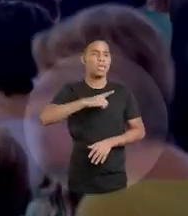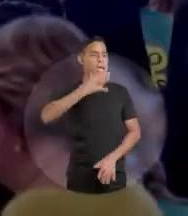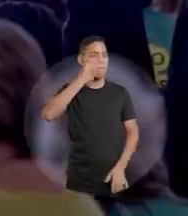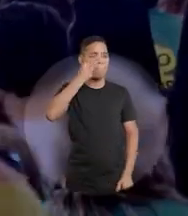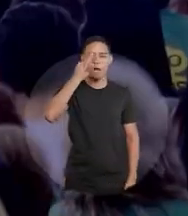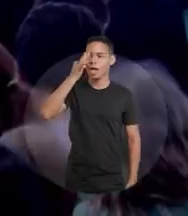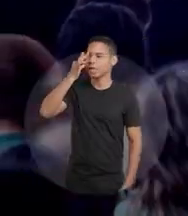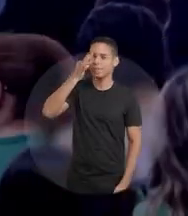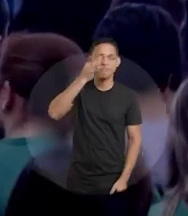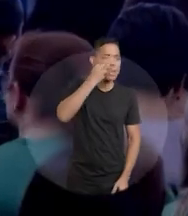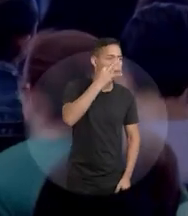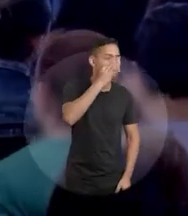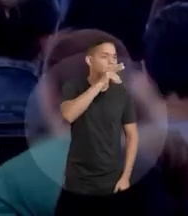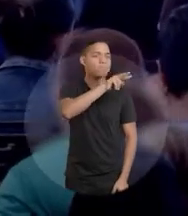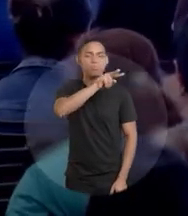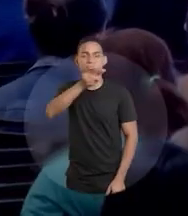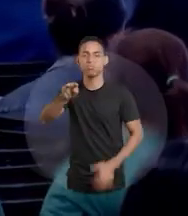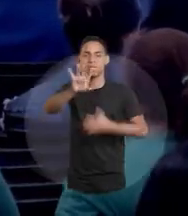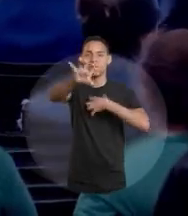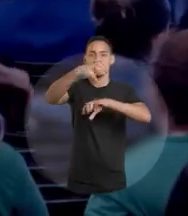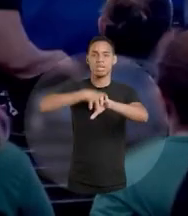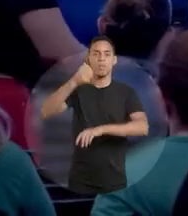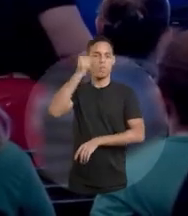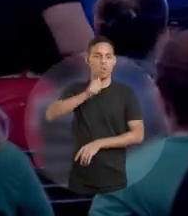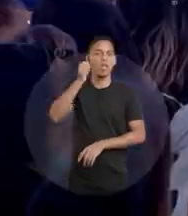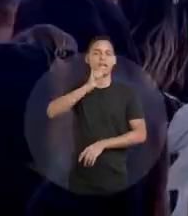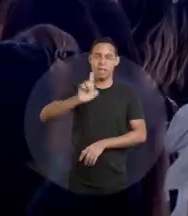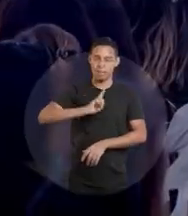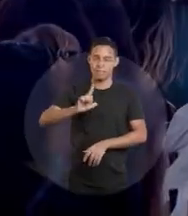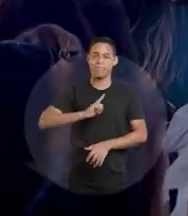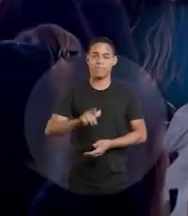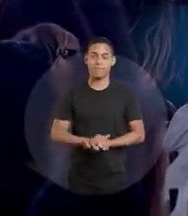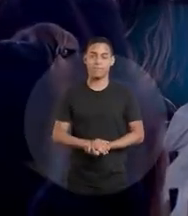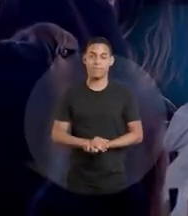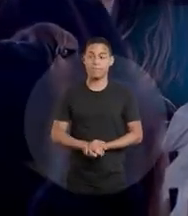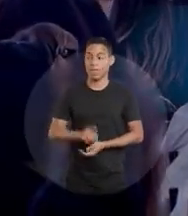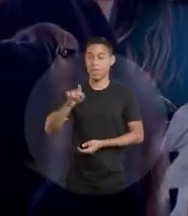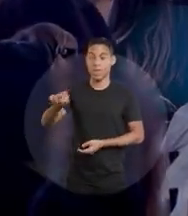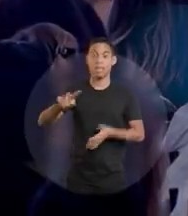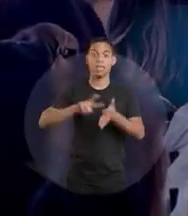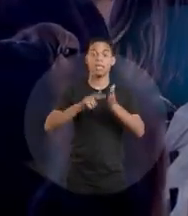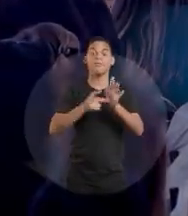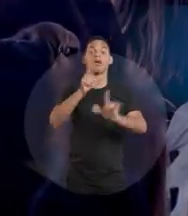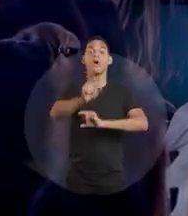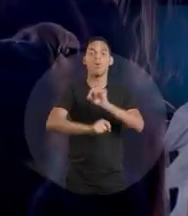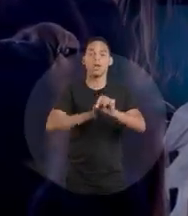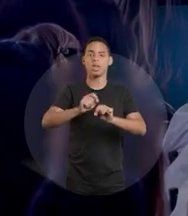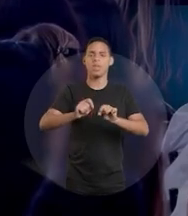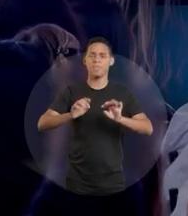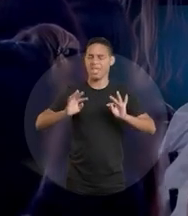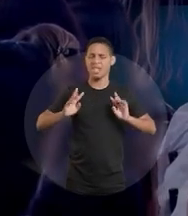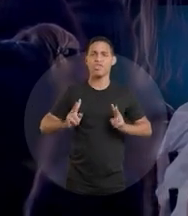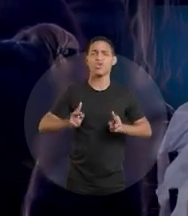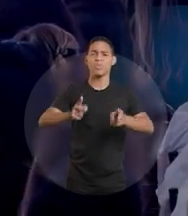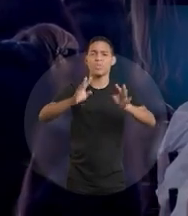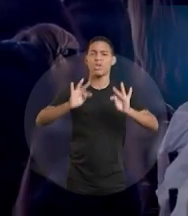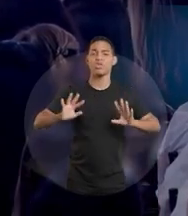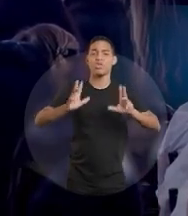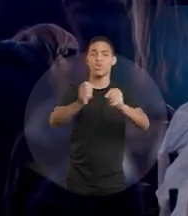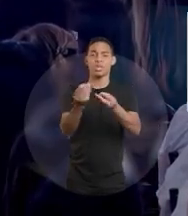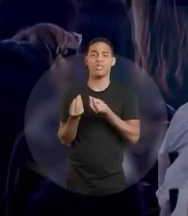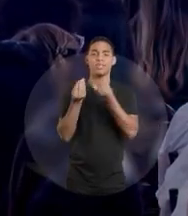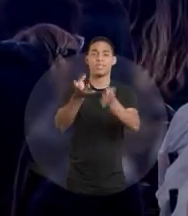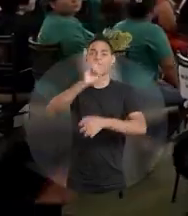presta atenção, o Beto tem olhar de sensibilidade para nós mulheres. Ele entende que a transversalidade, todas as áreas,